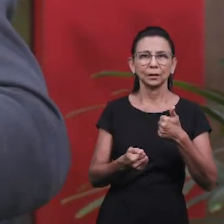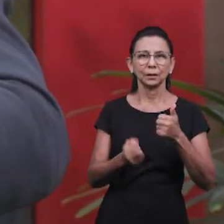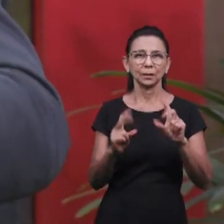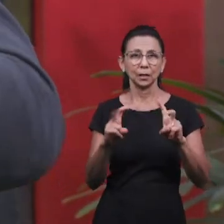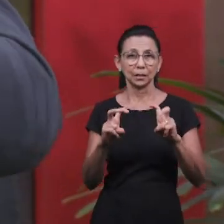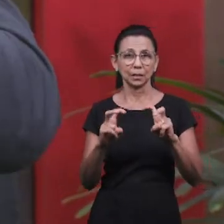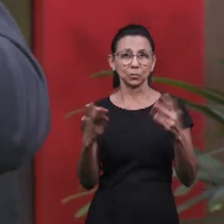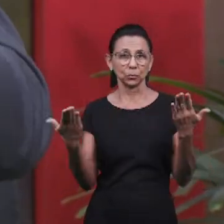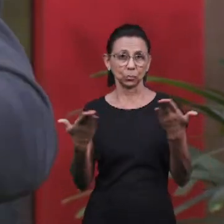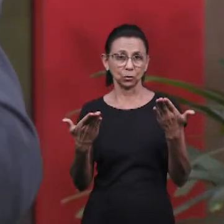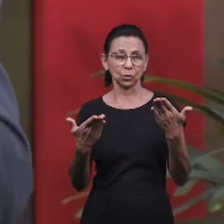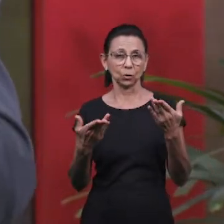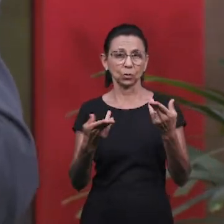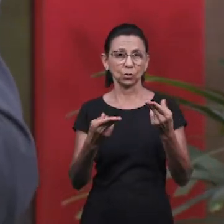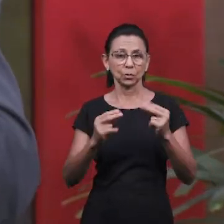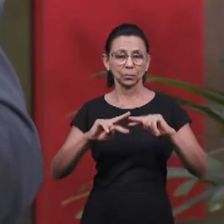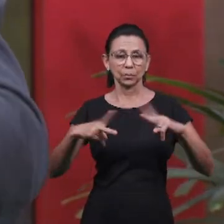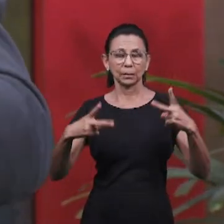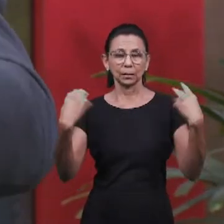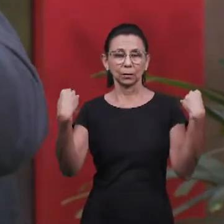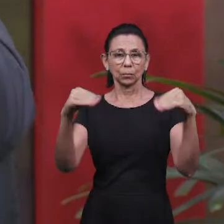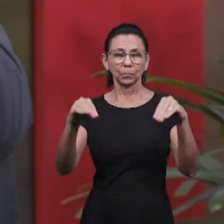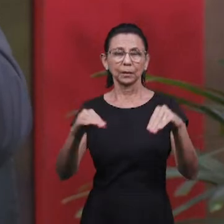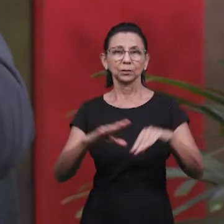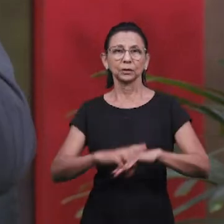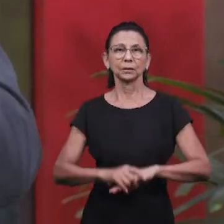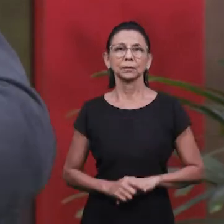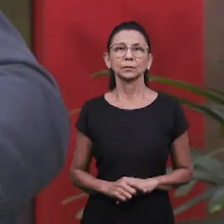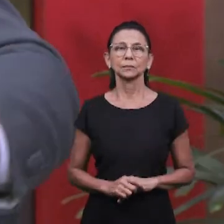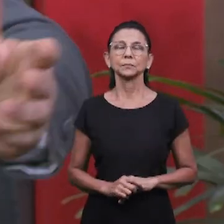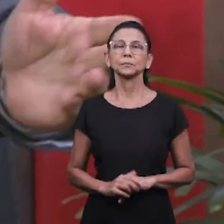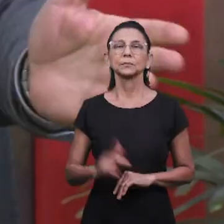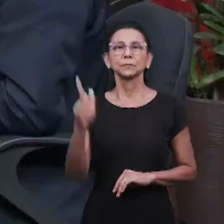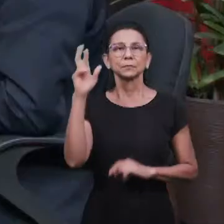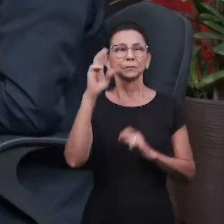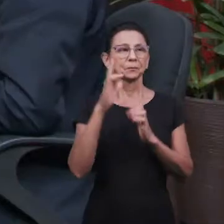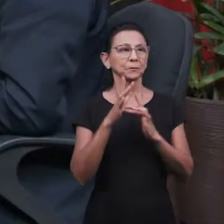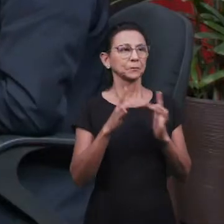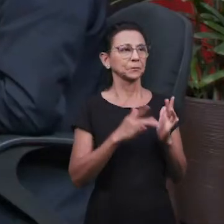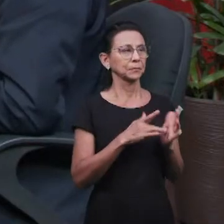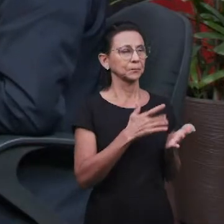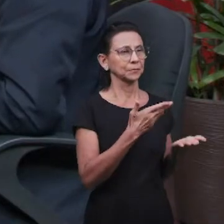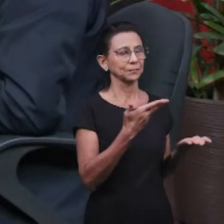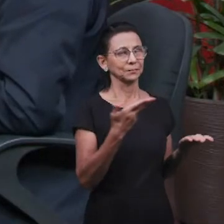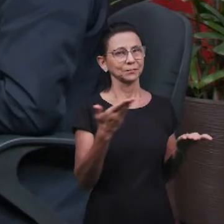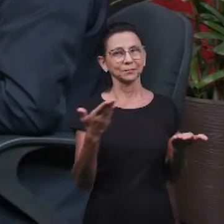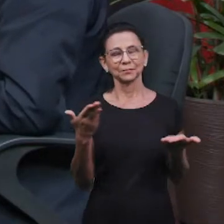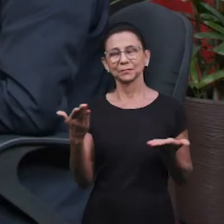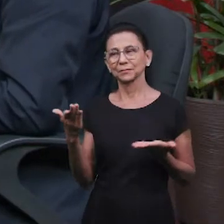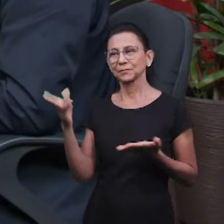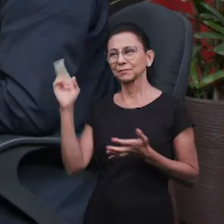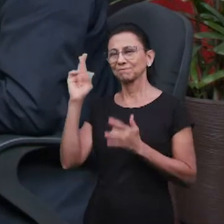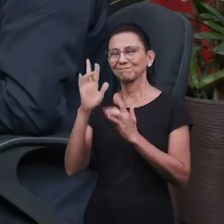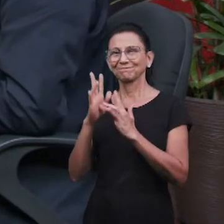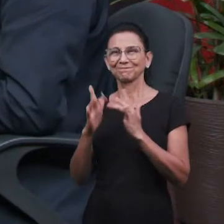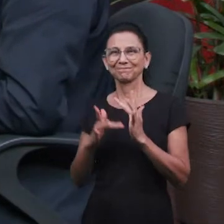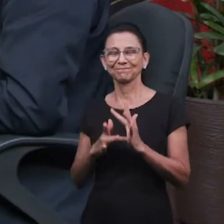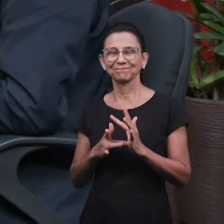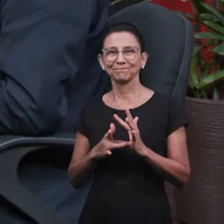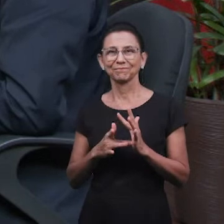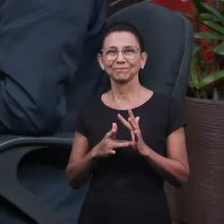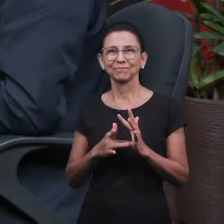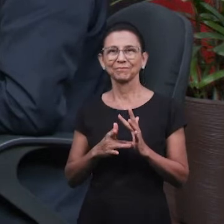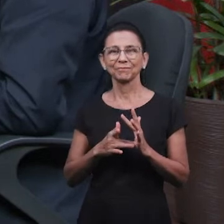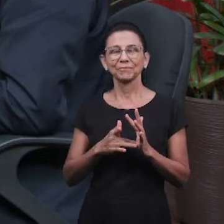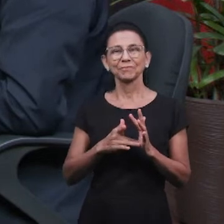compartilhar esse programa para muitas pessoas que precisam. A gente vai encerrar porque o culto está chegando. Luiz, a paz do Senhor Jesus. Paz do Senhor, paz do Mais uma Senhor, vez, paz foi uma do Senhor. bênção. A paz do